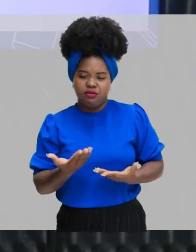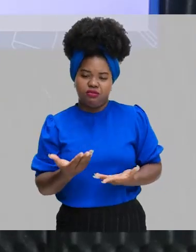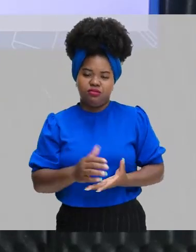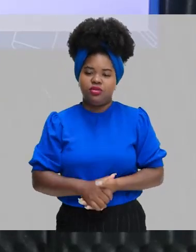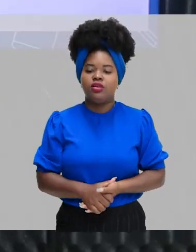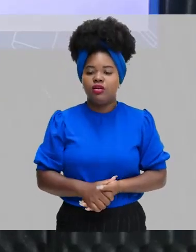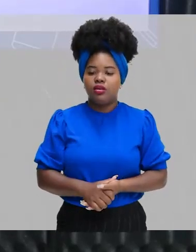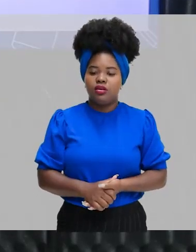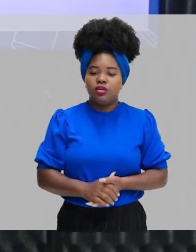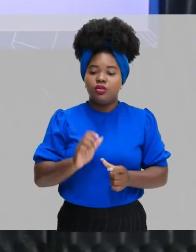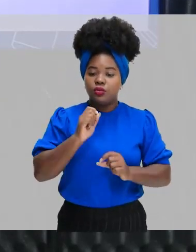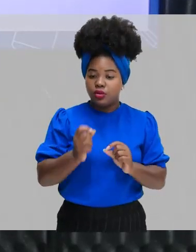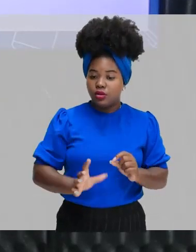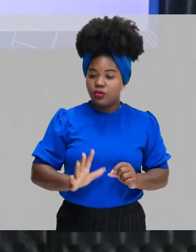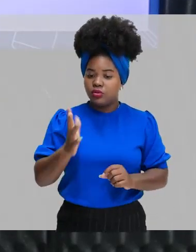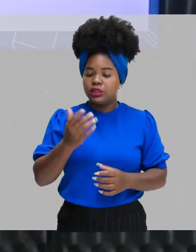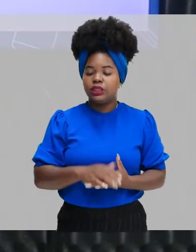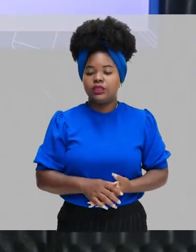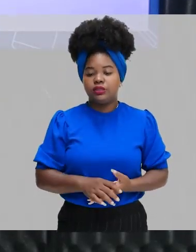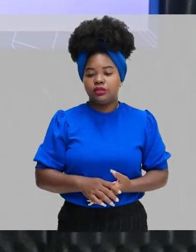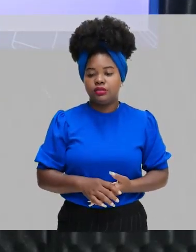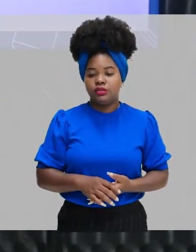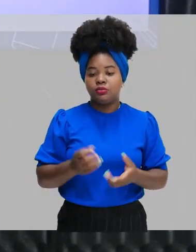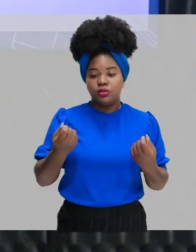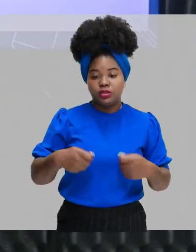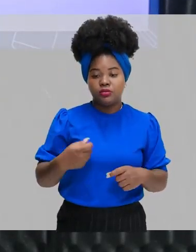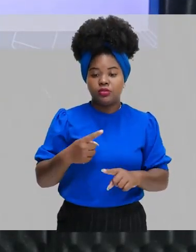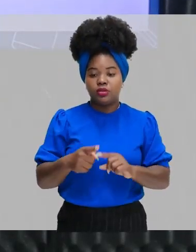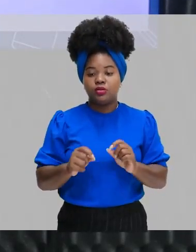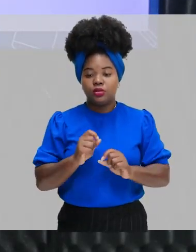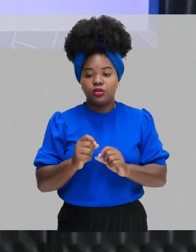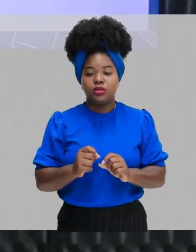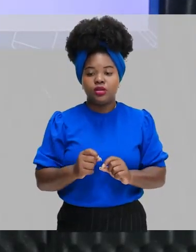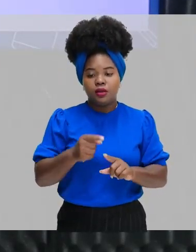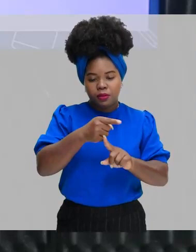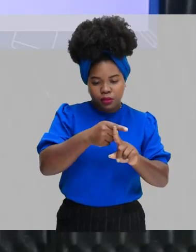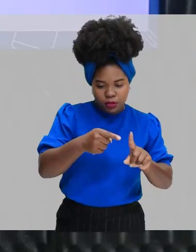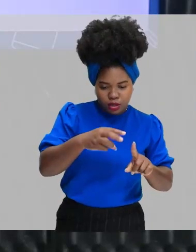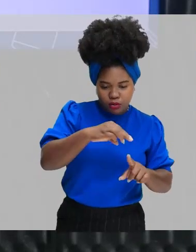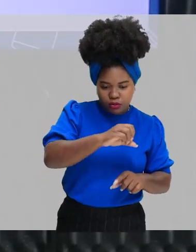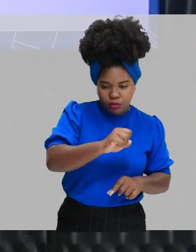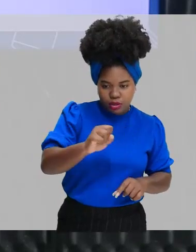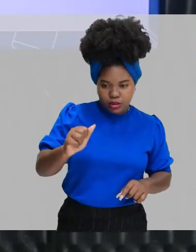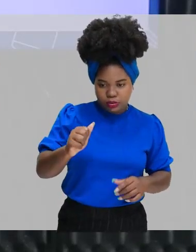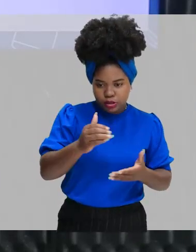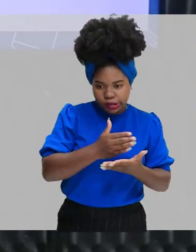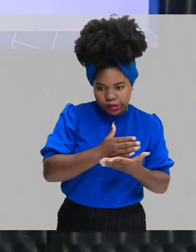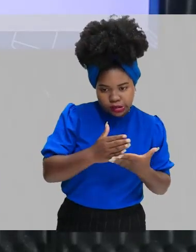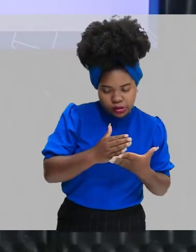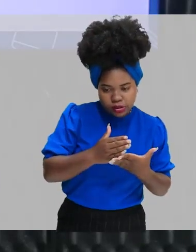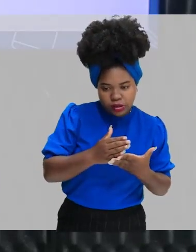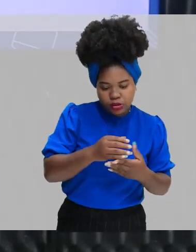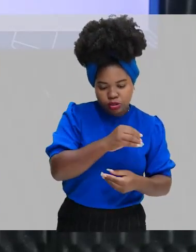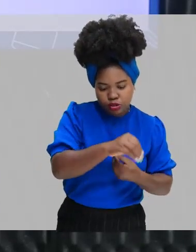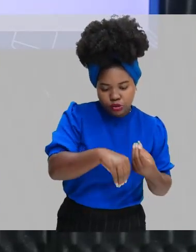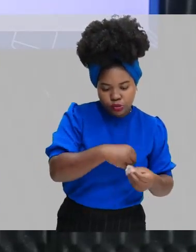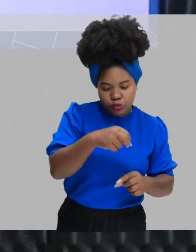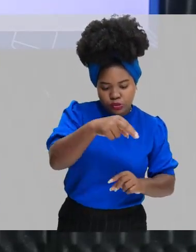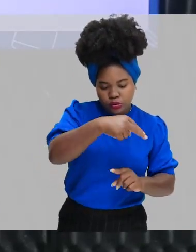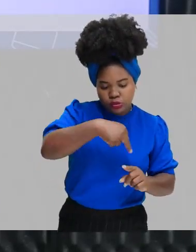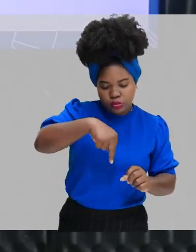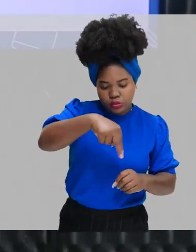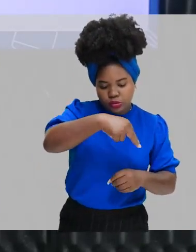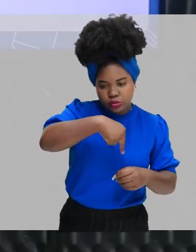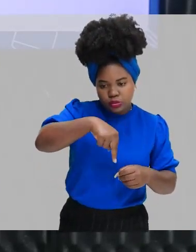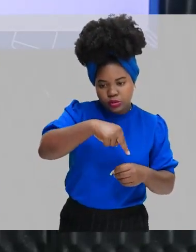para que a metade né de uma massa inicial de um uma substância nuclear né seja reduzida